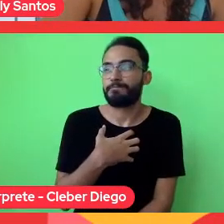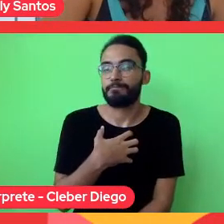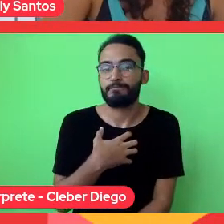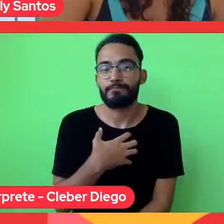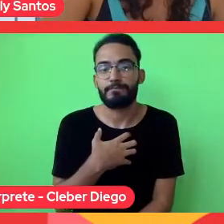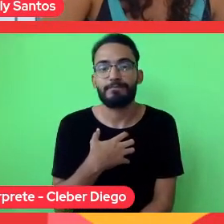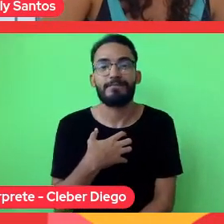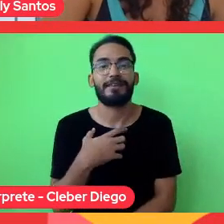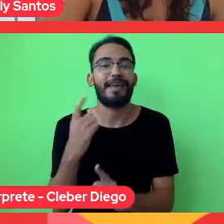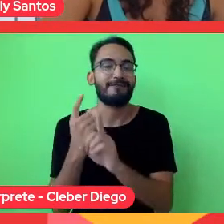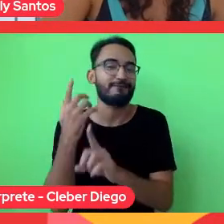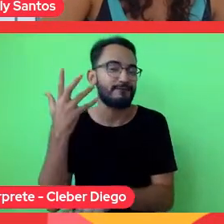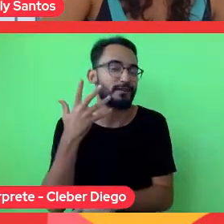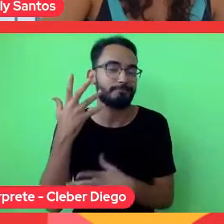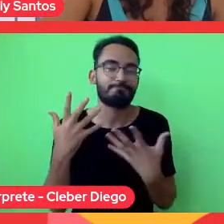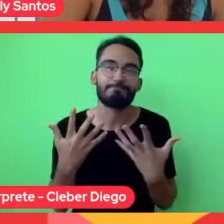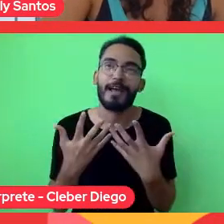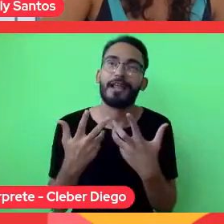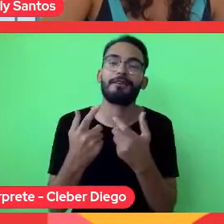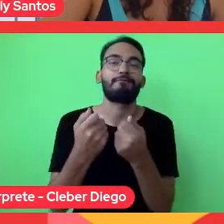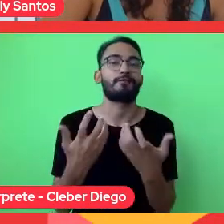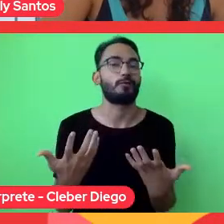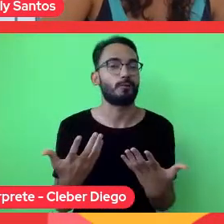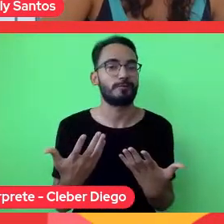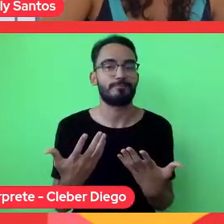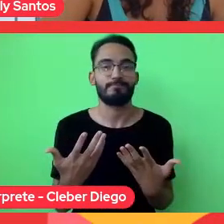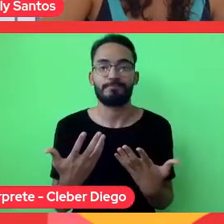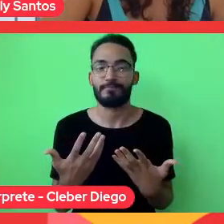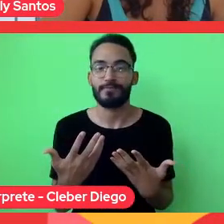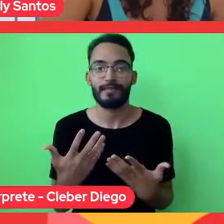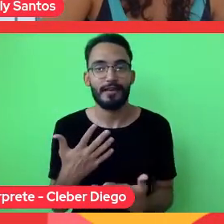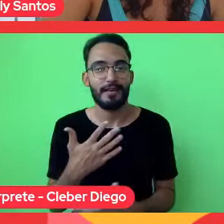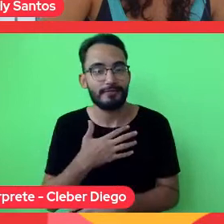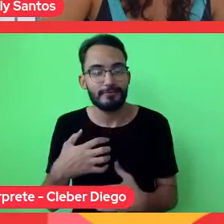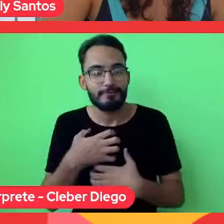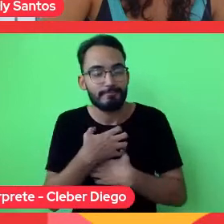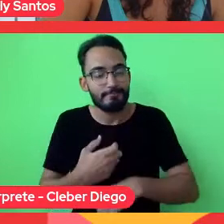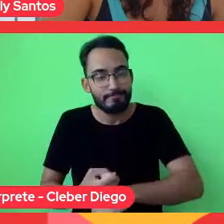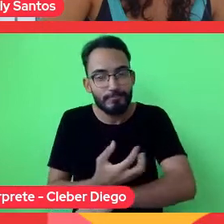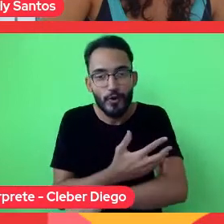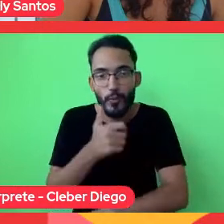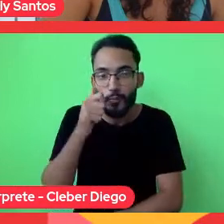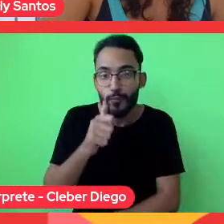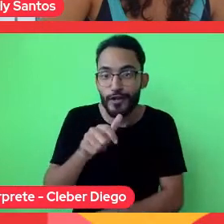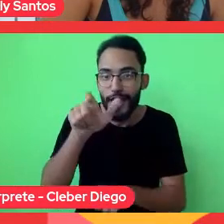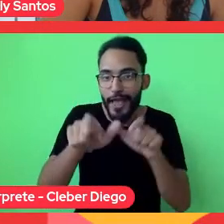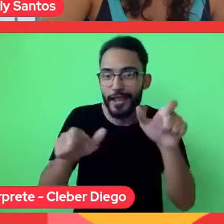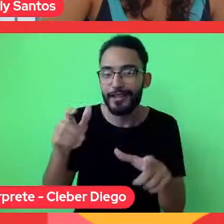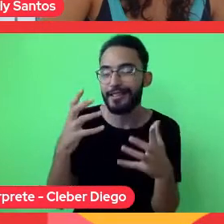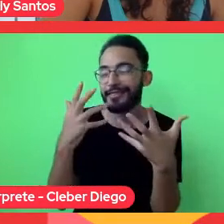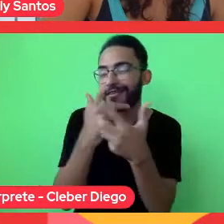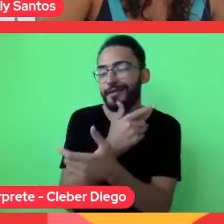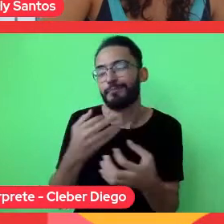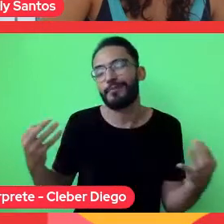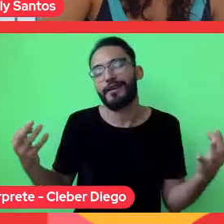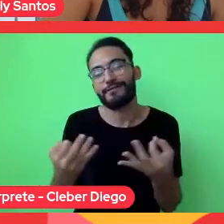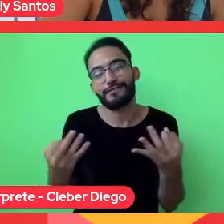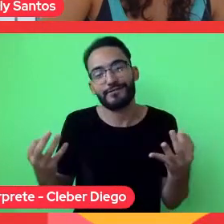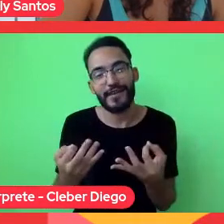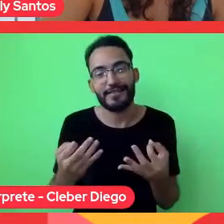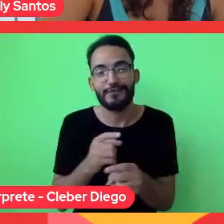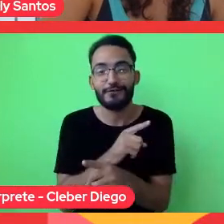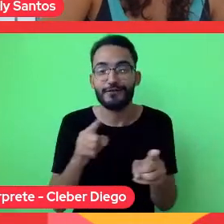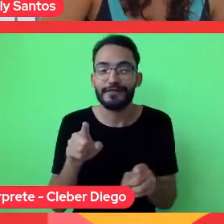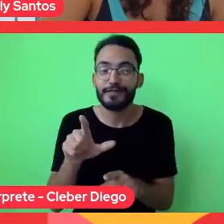Evento sensacional, eu estava vendo, assim, só me emocionando com essas mulheres lindas, perfeitas, que vocês escolheram a